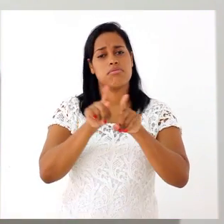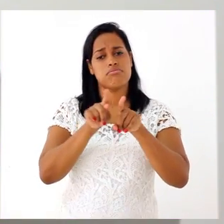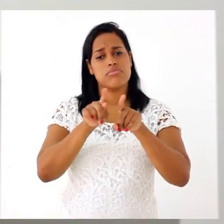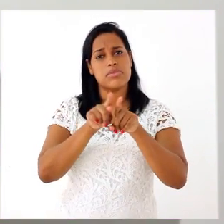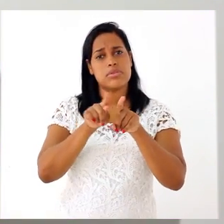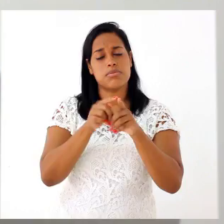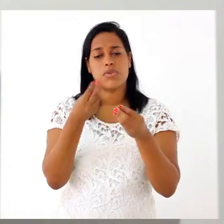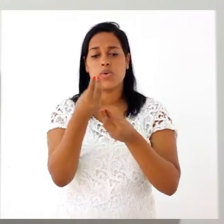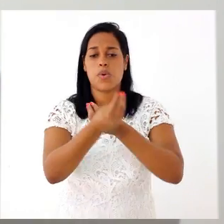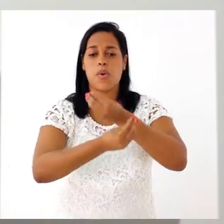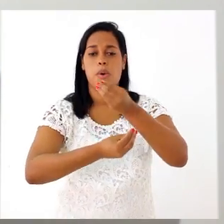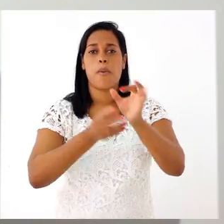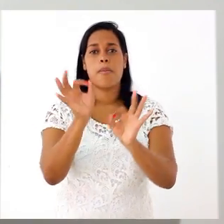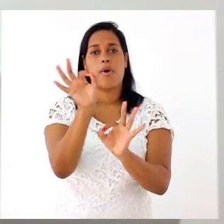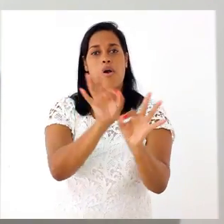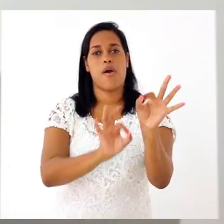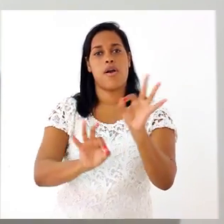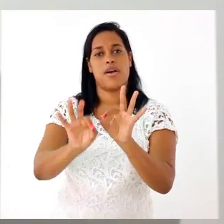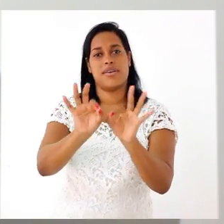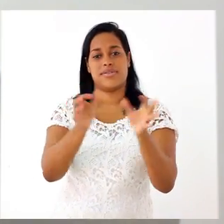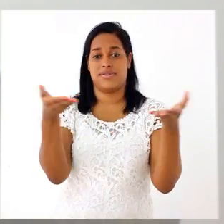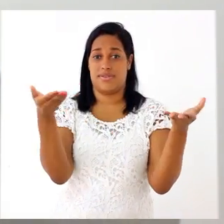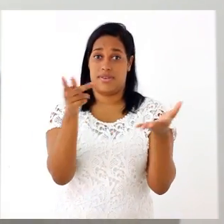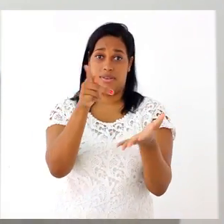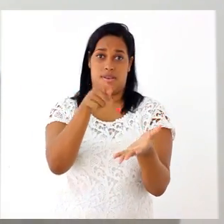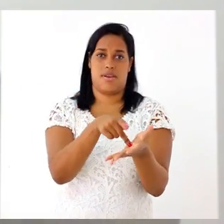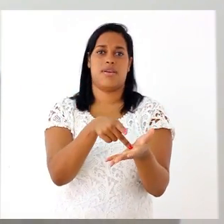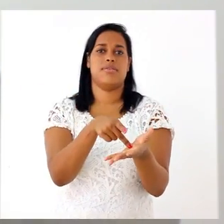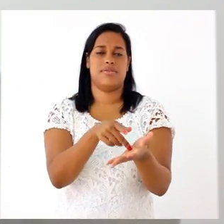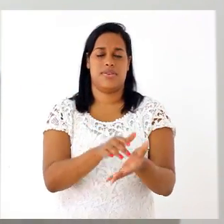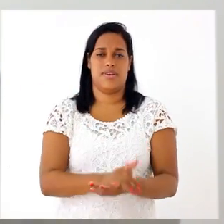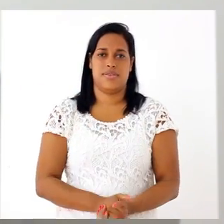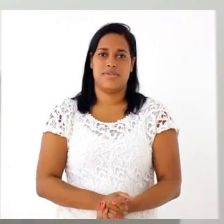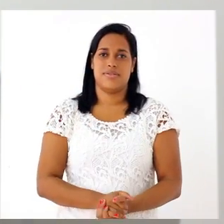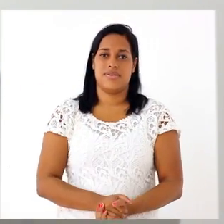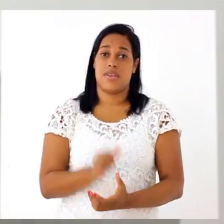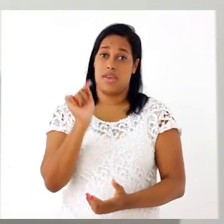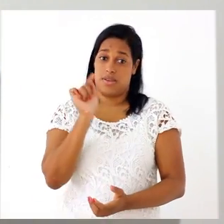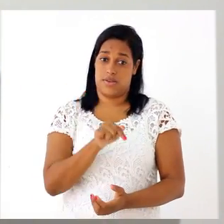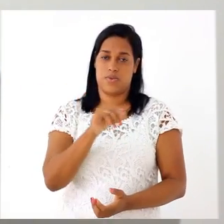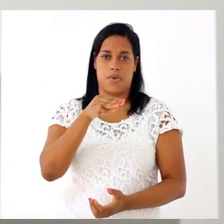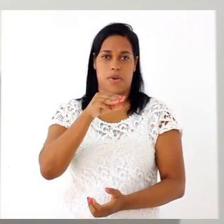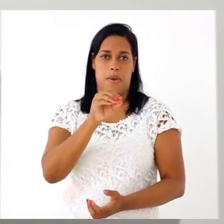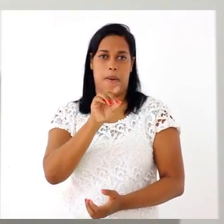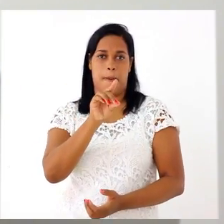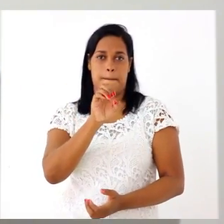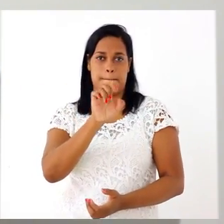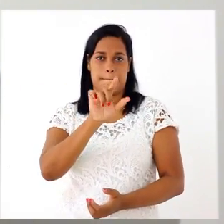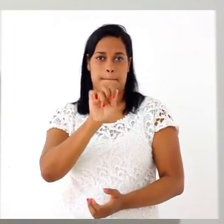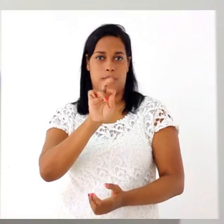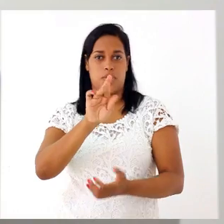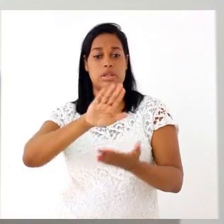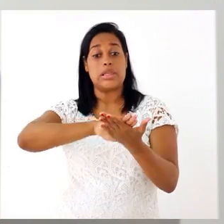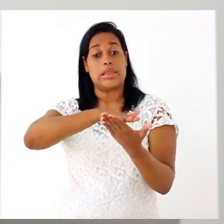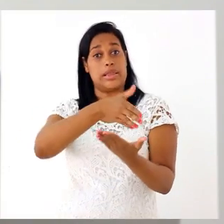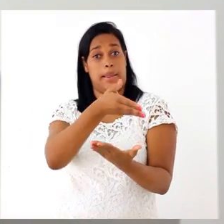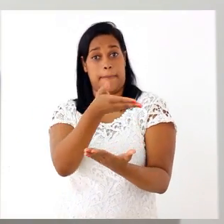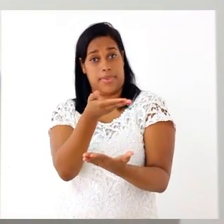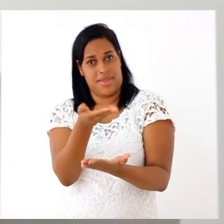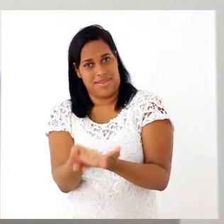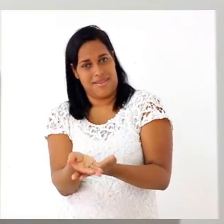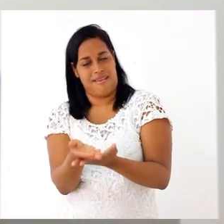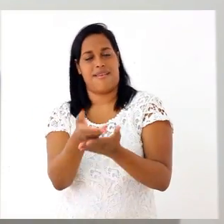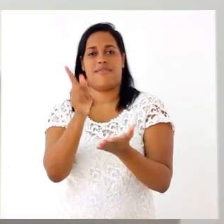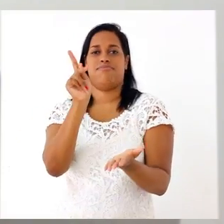modelar essa realidade, ok? Então, isso é que é modelar, então, interpretar uma realidade do